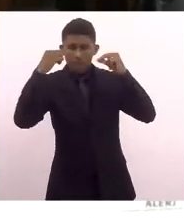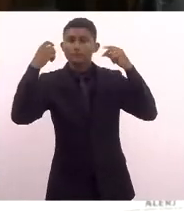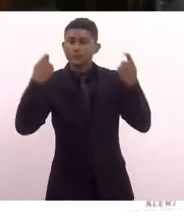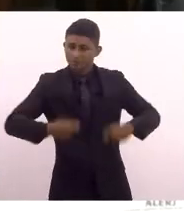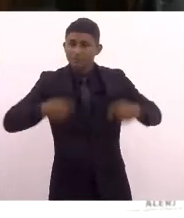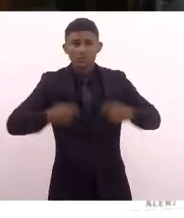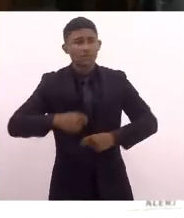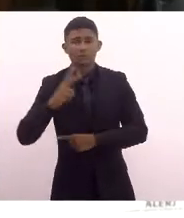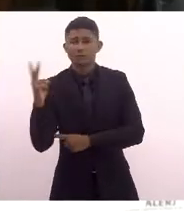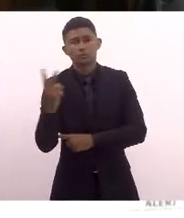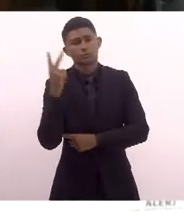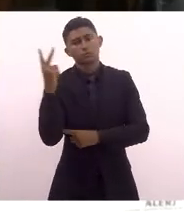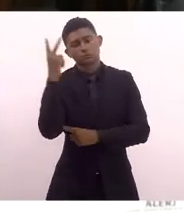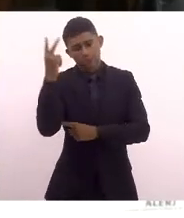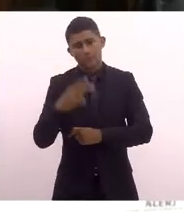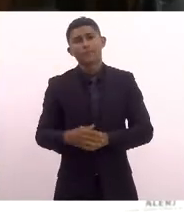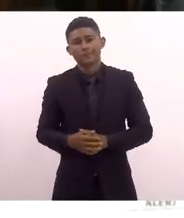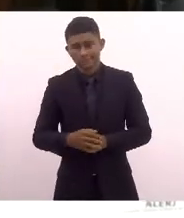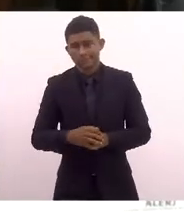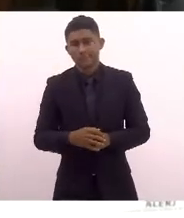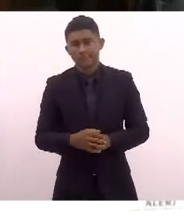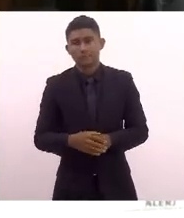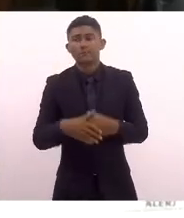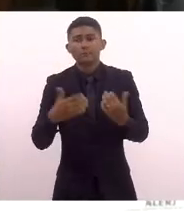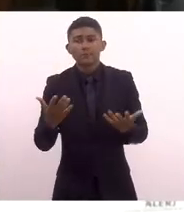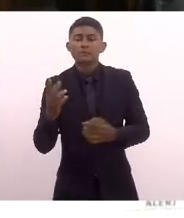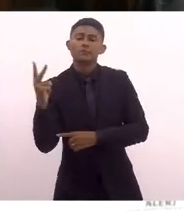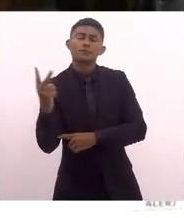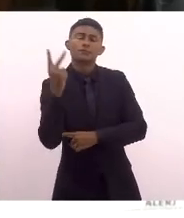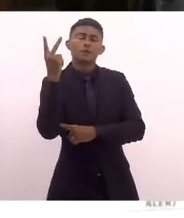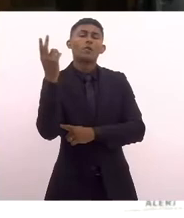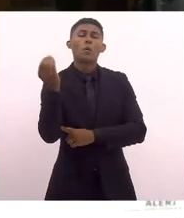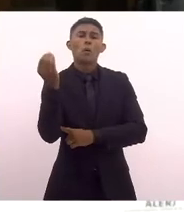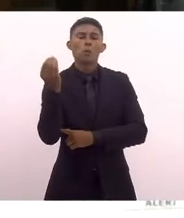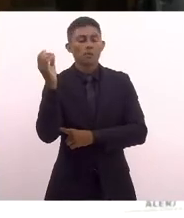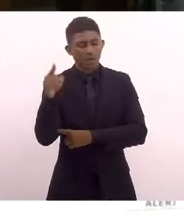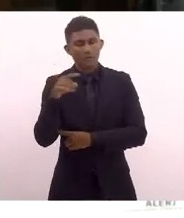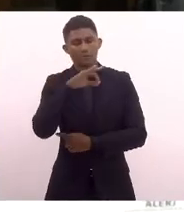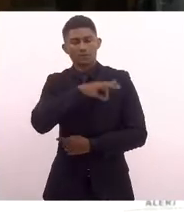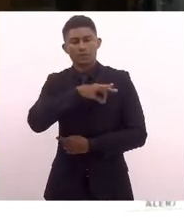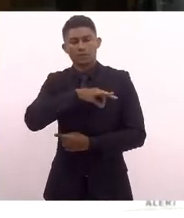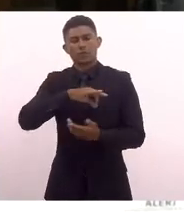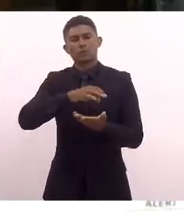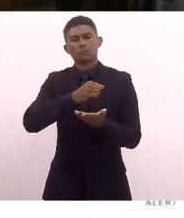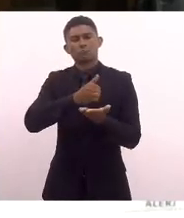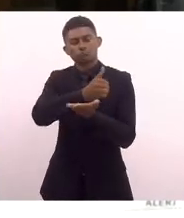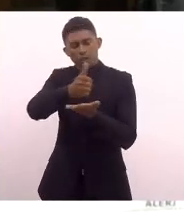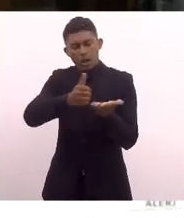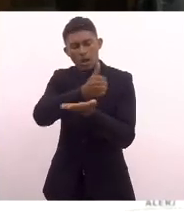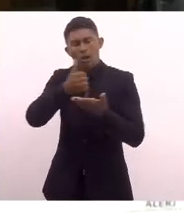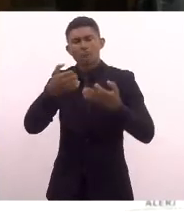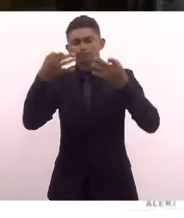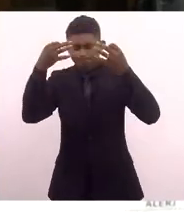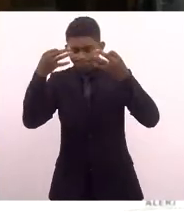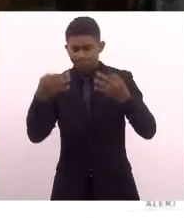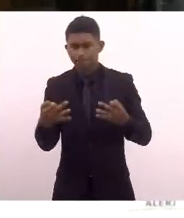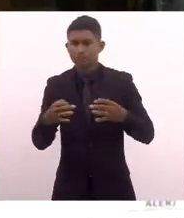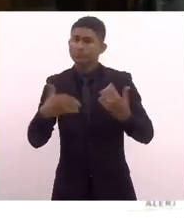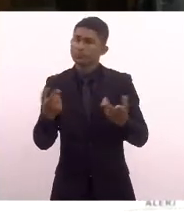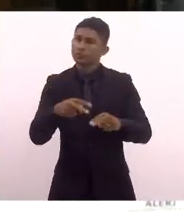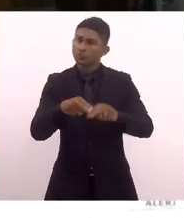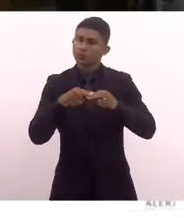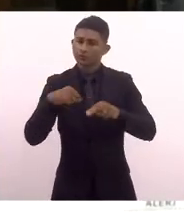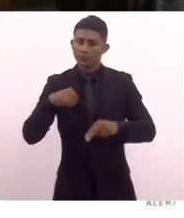mais valorização. E valorização se dá através de um piso salarial digno, que é por isso que, enquanto coordenadora do